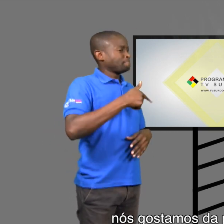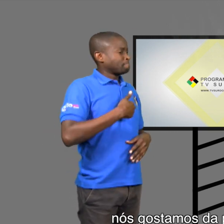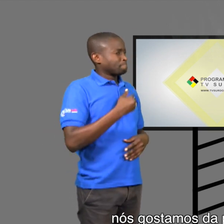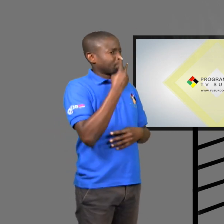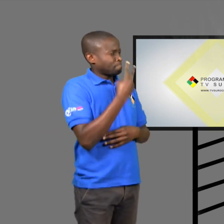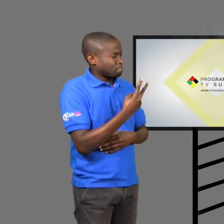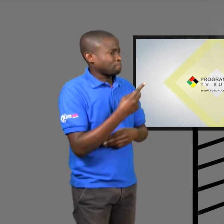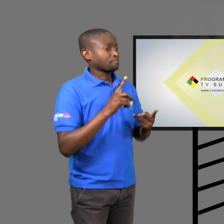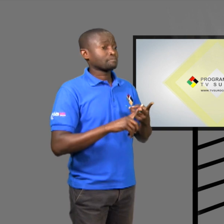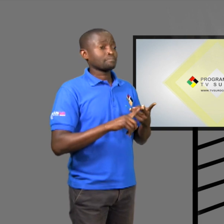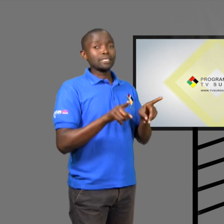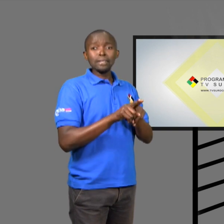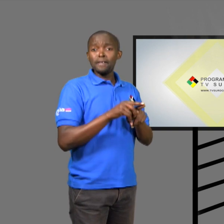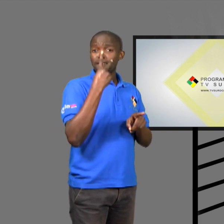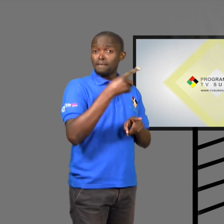estudos.